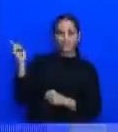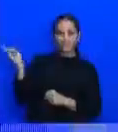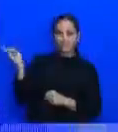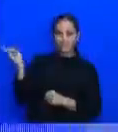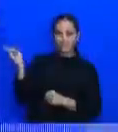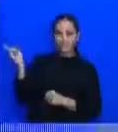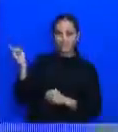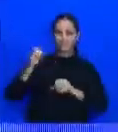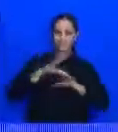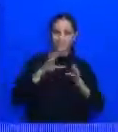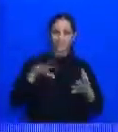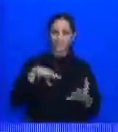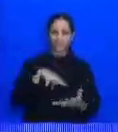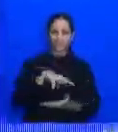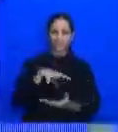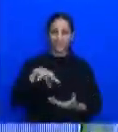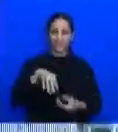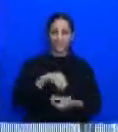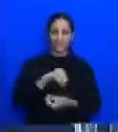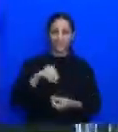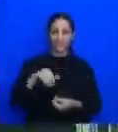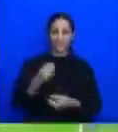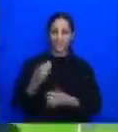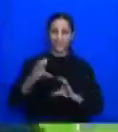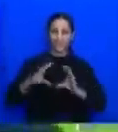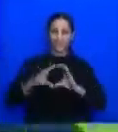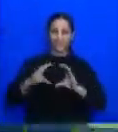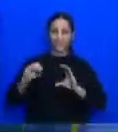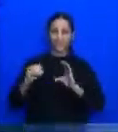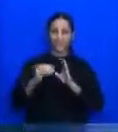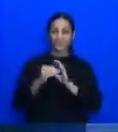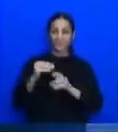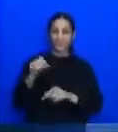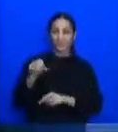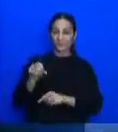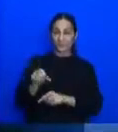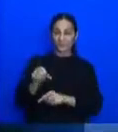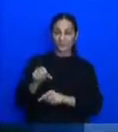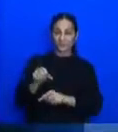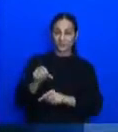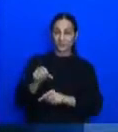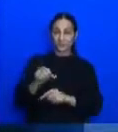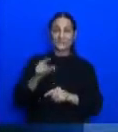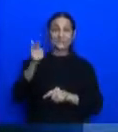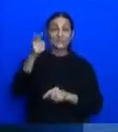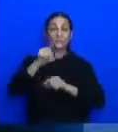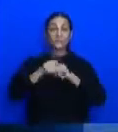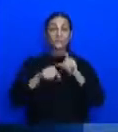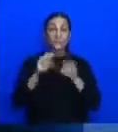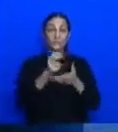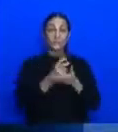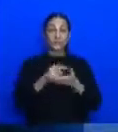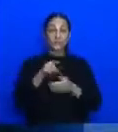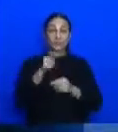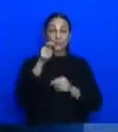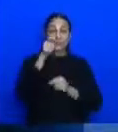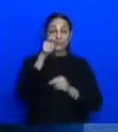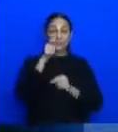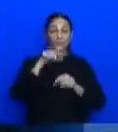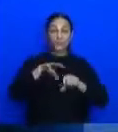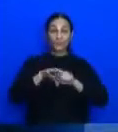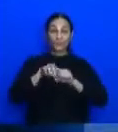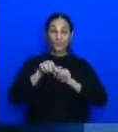Valendo. Globo recarregado, embaralhando 10 bolas numeradas de 0 a 9. Depois do sorteio da quina, você